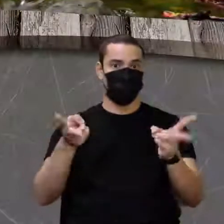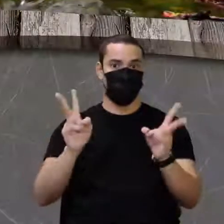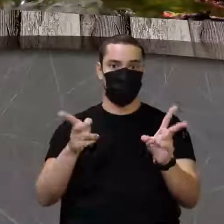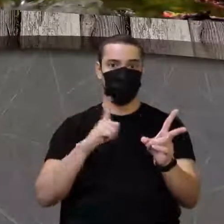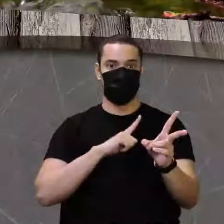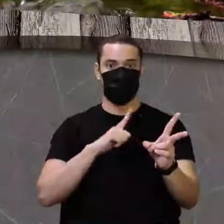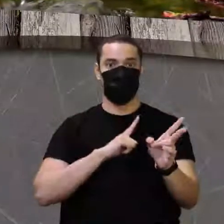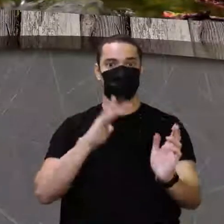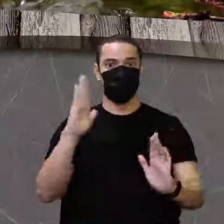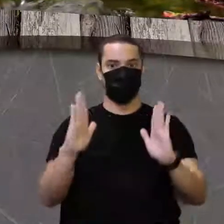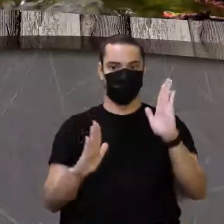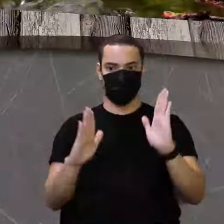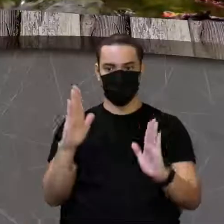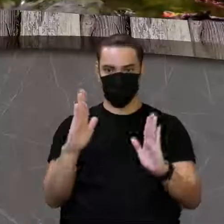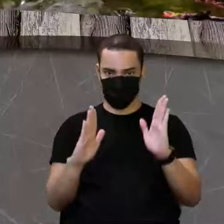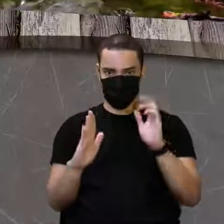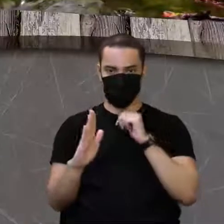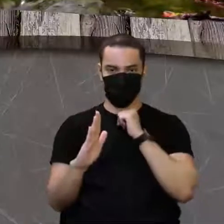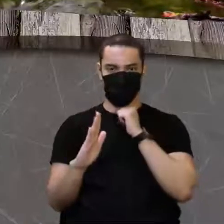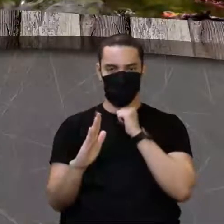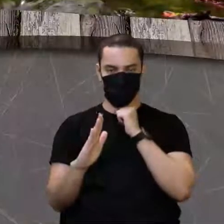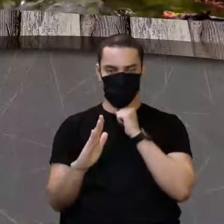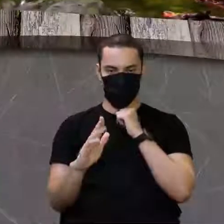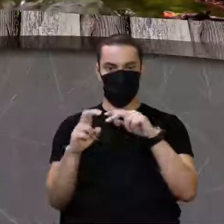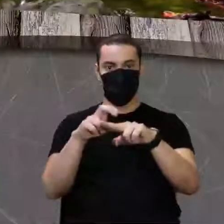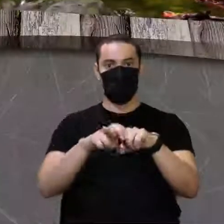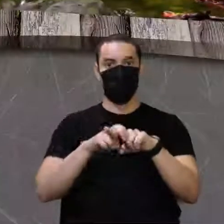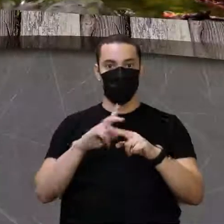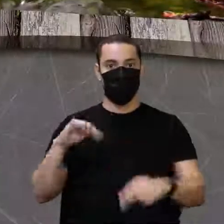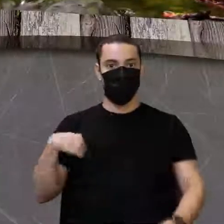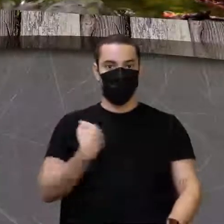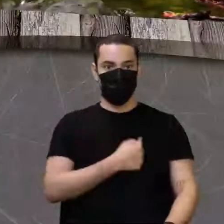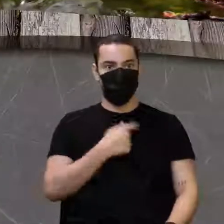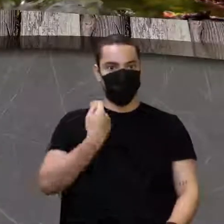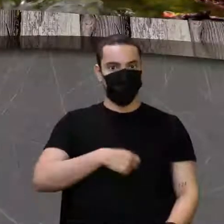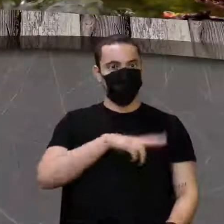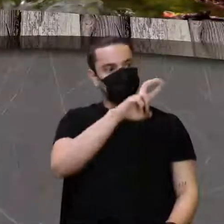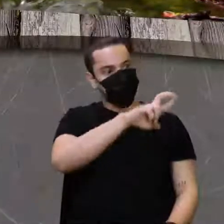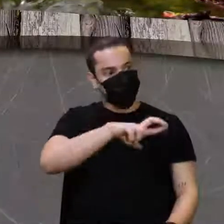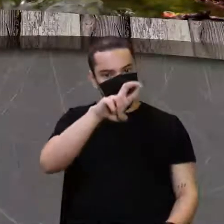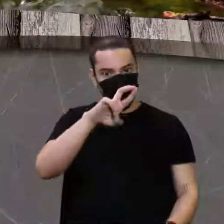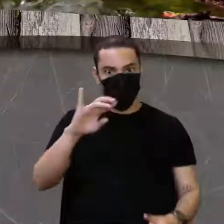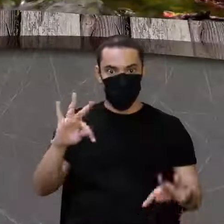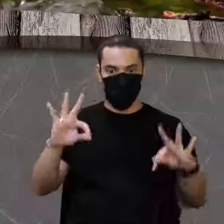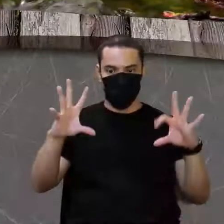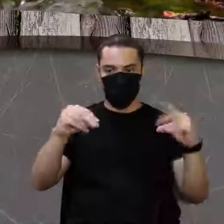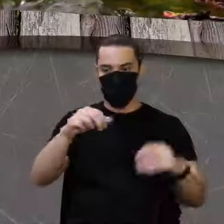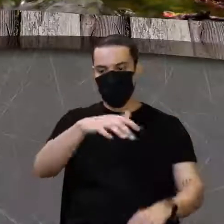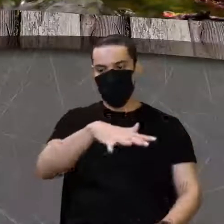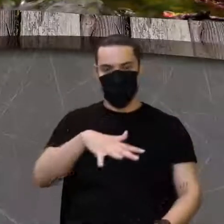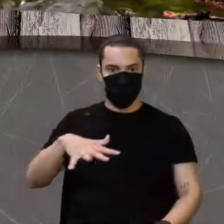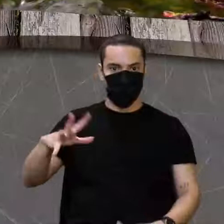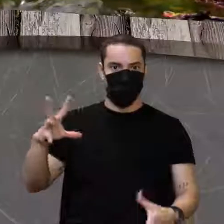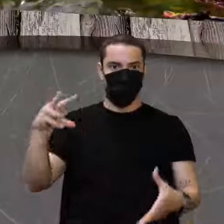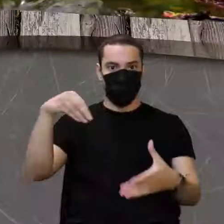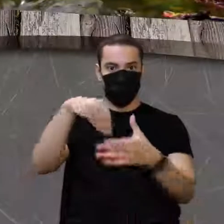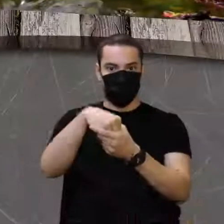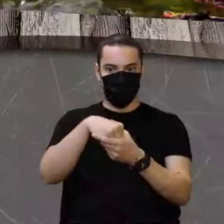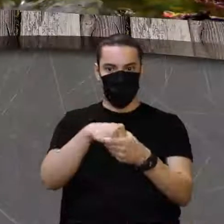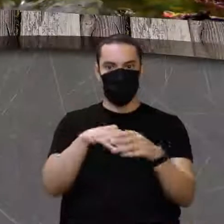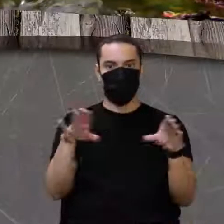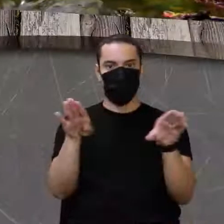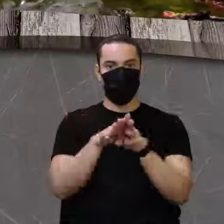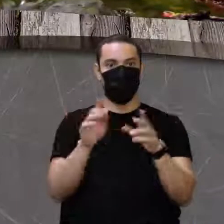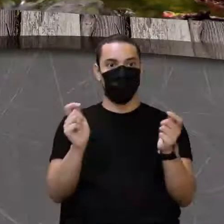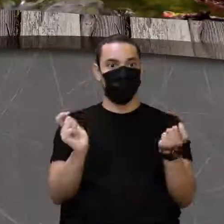processo de convergência. Então a gente tem que observar os ambientes onde eles estão inseridos e aí a gente vai